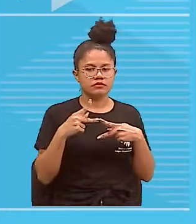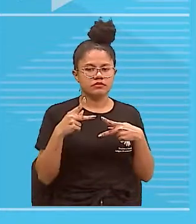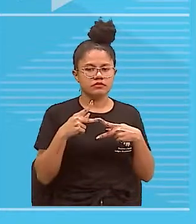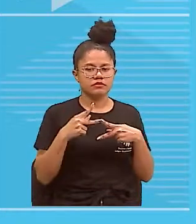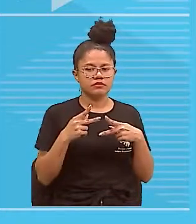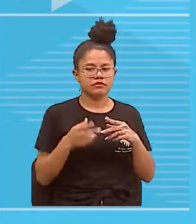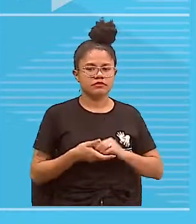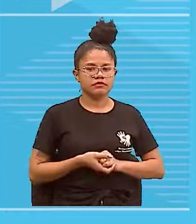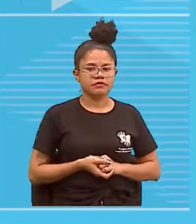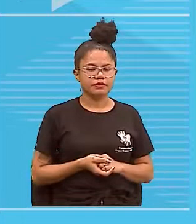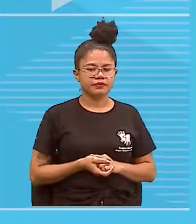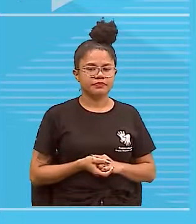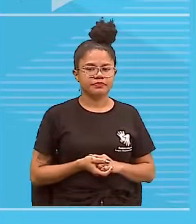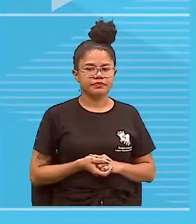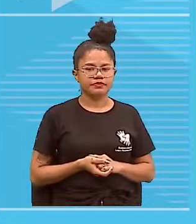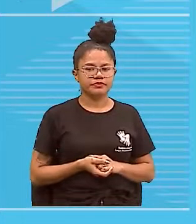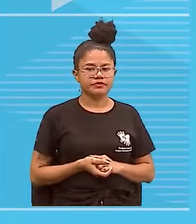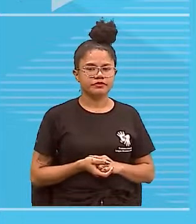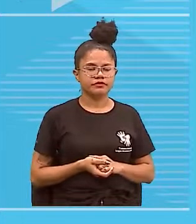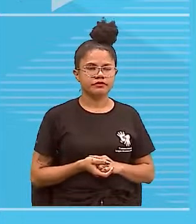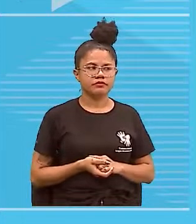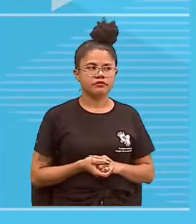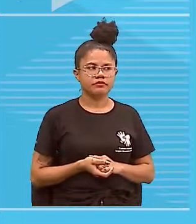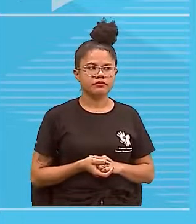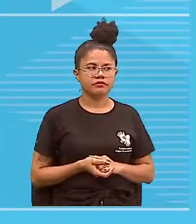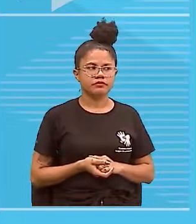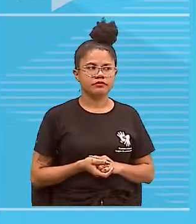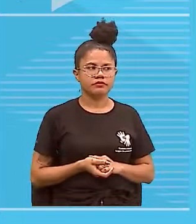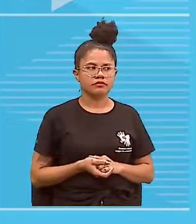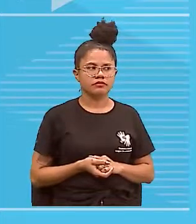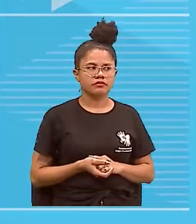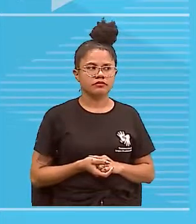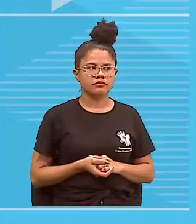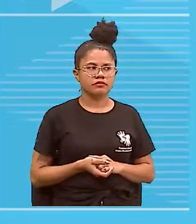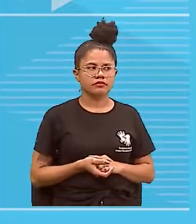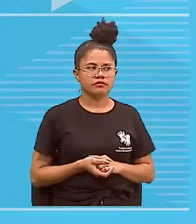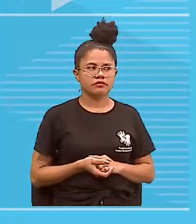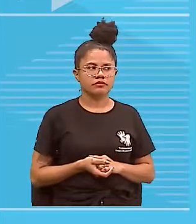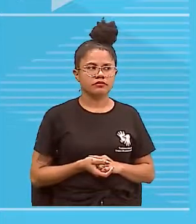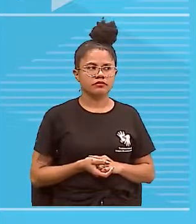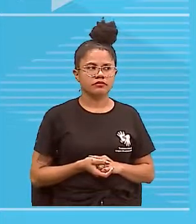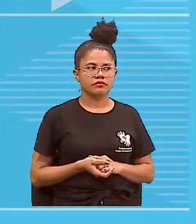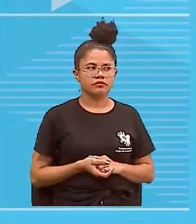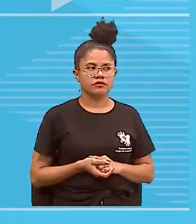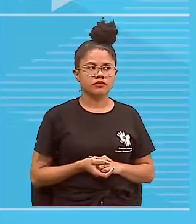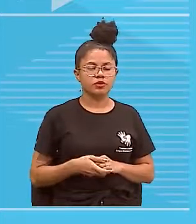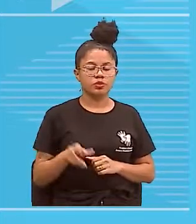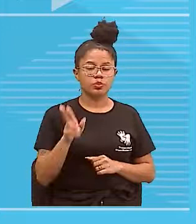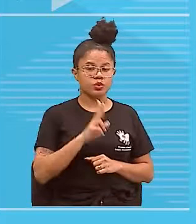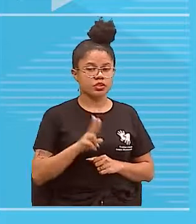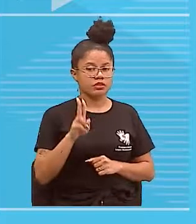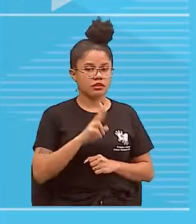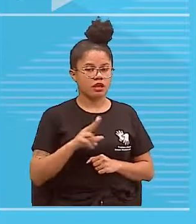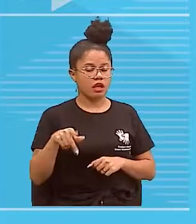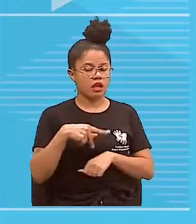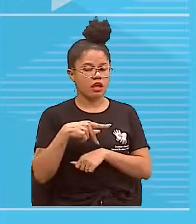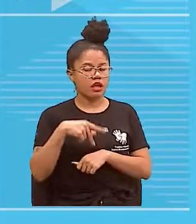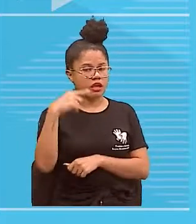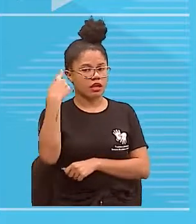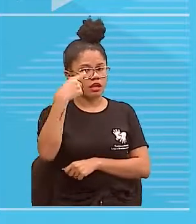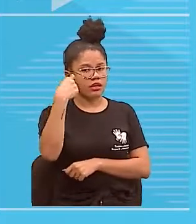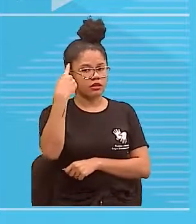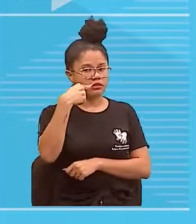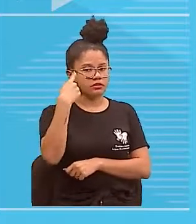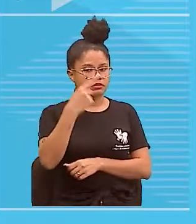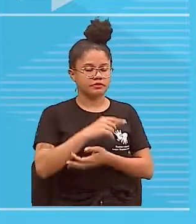ele é usado praticamente né na Espanha é um pronome usado